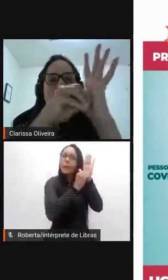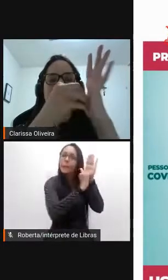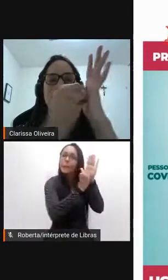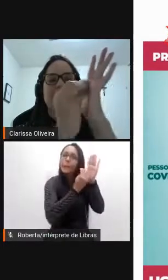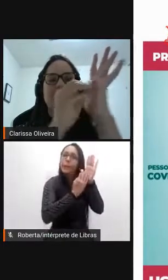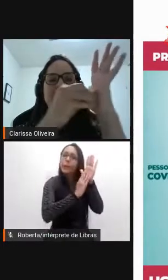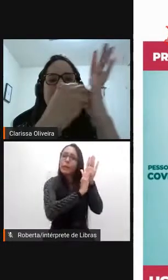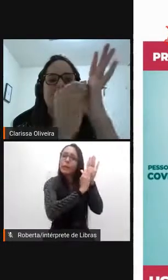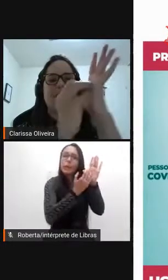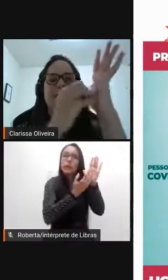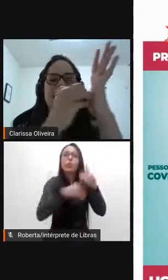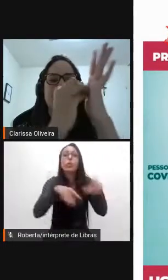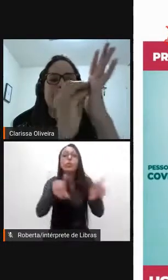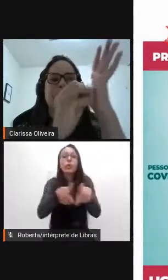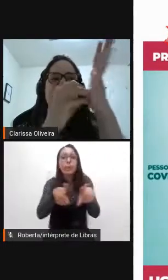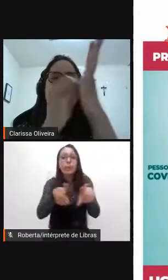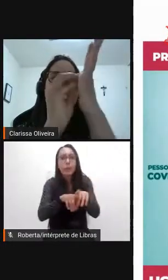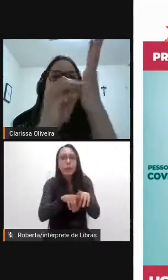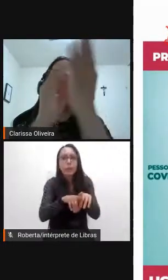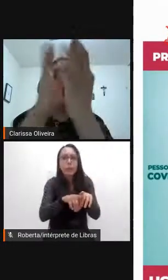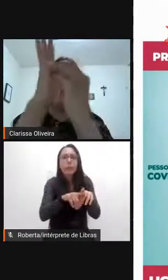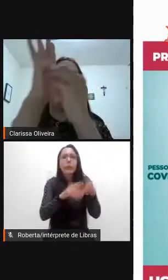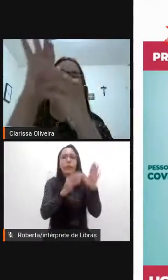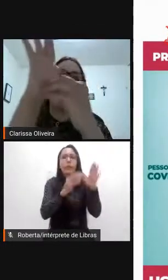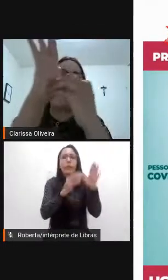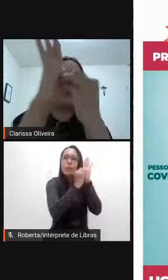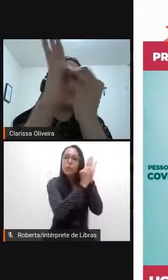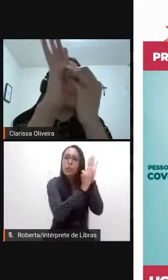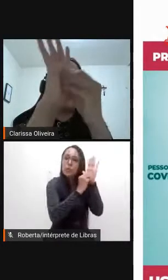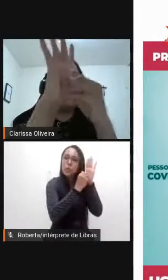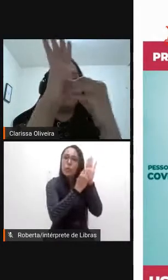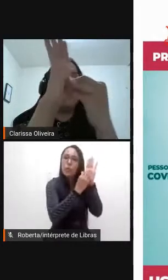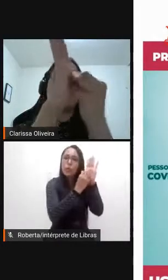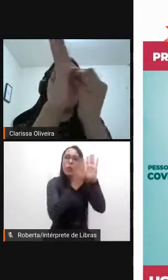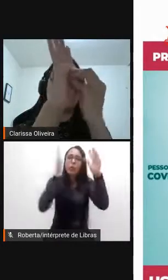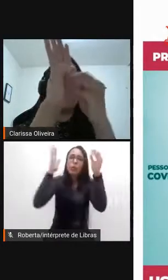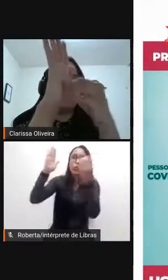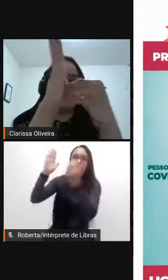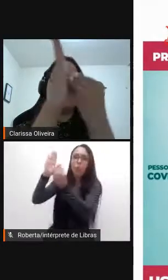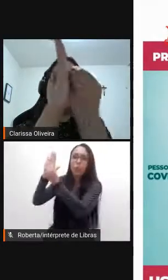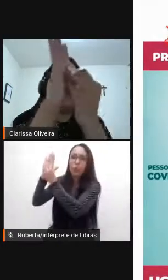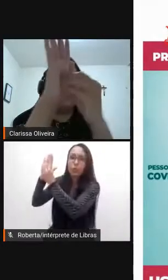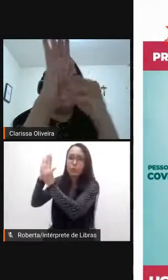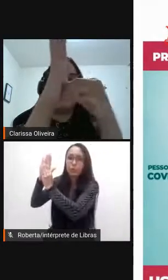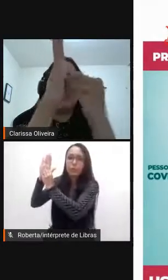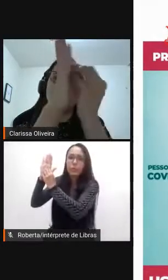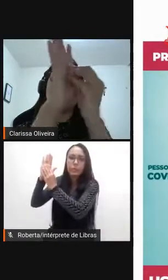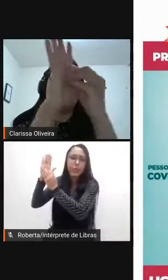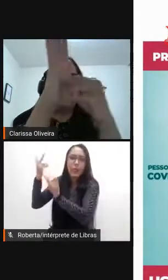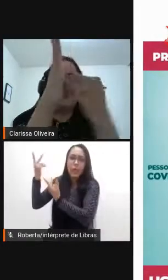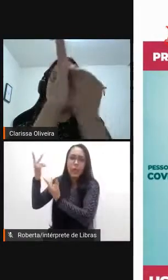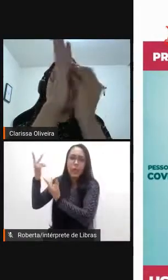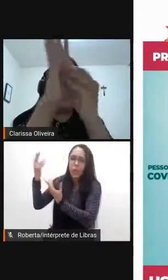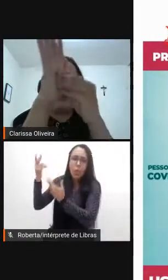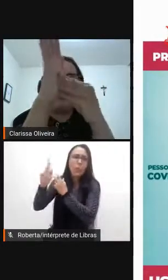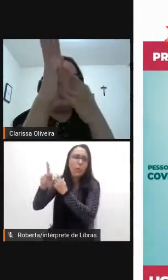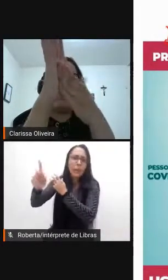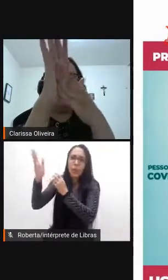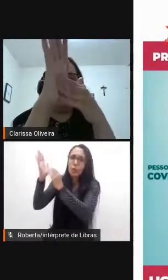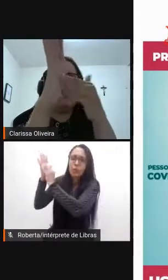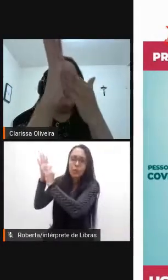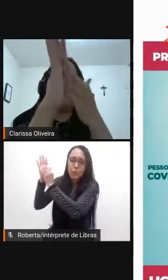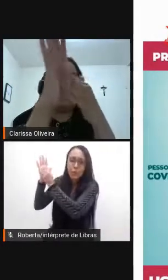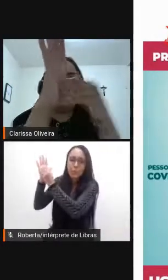unhas também, fazendo círculo, e do outro a mesma coisa, de um lado também.